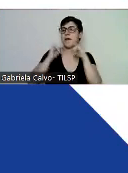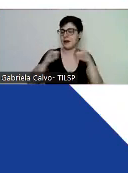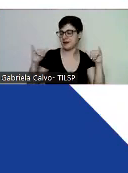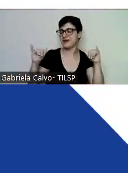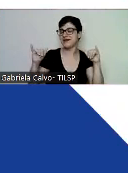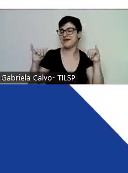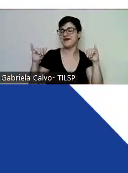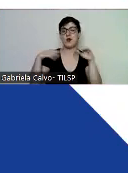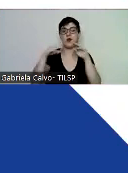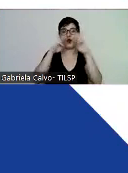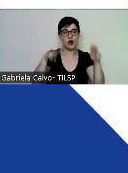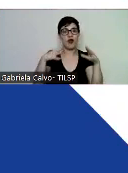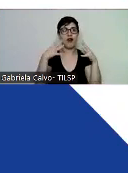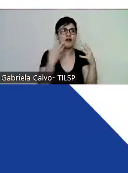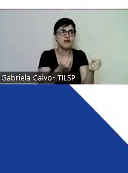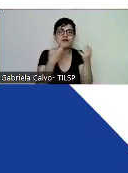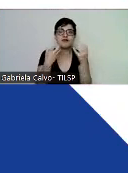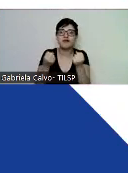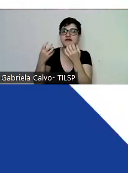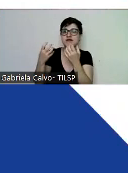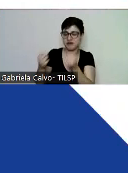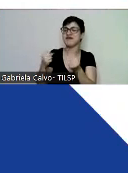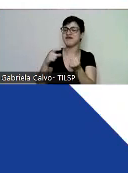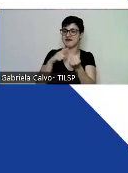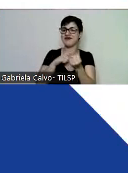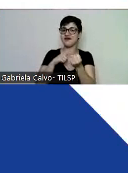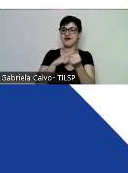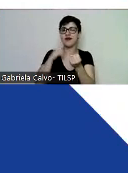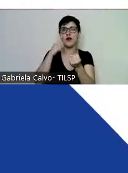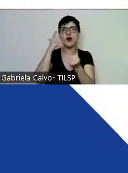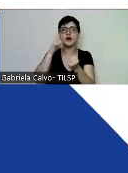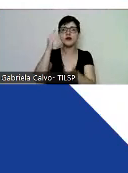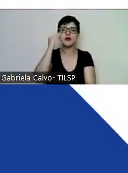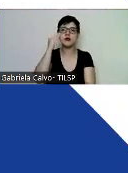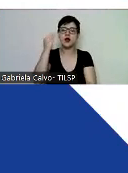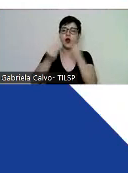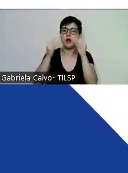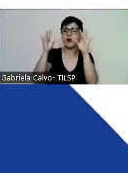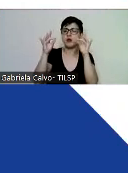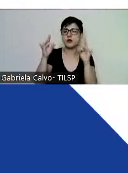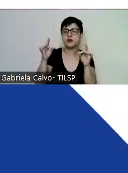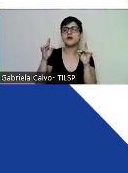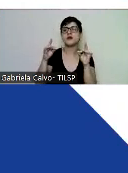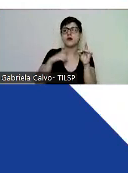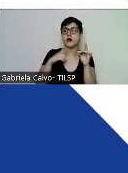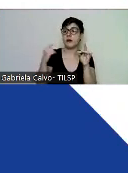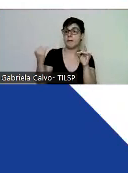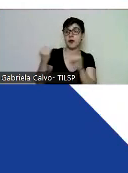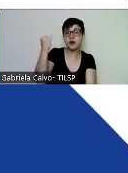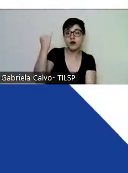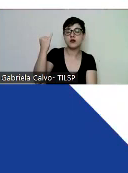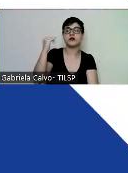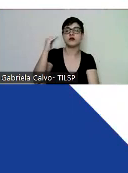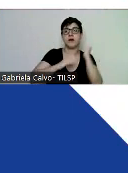pelos museus né muitos museus rapidamente assimilaram que essa era uma definição necessária para o tempo atual E trouxeram